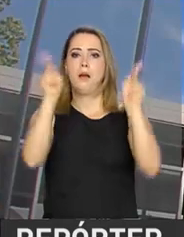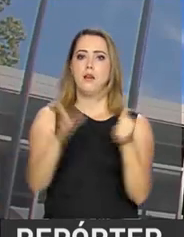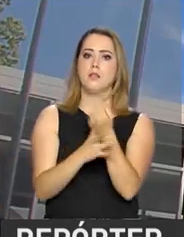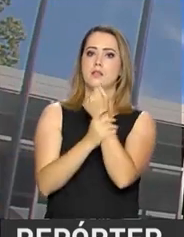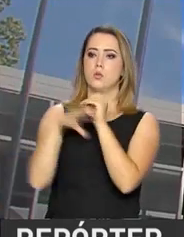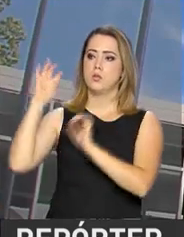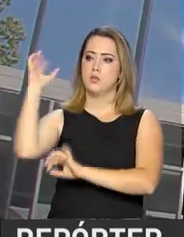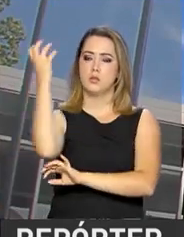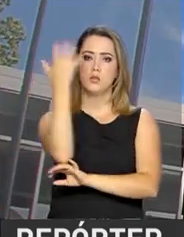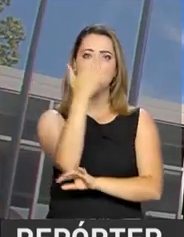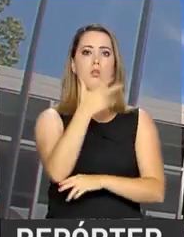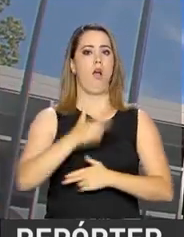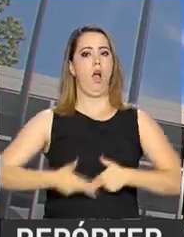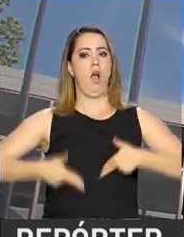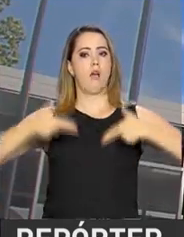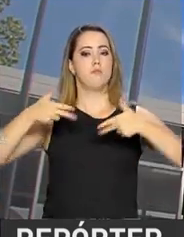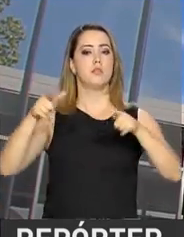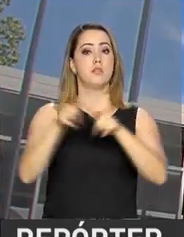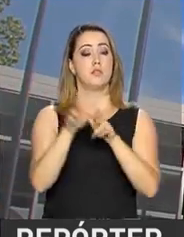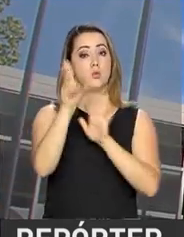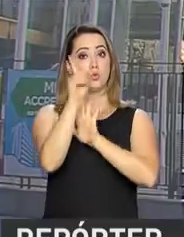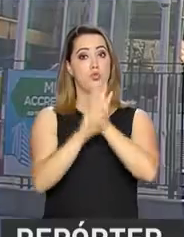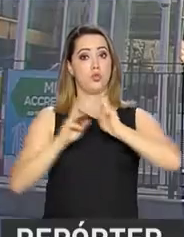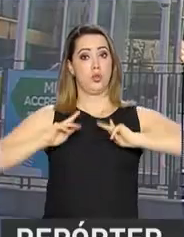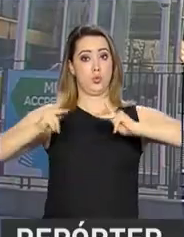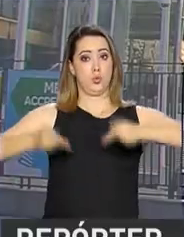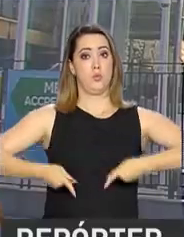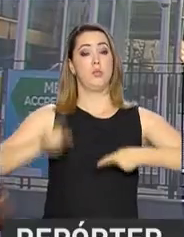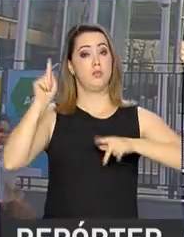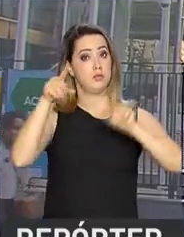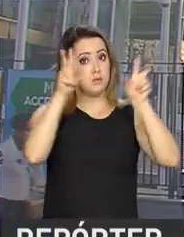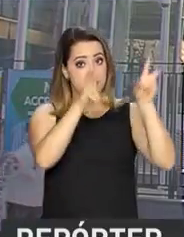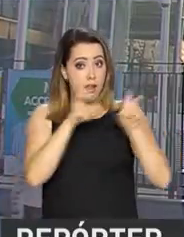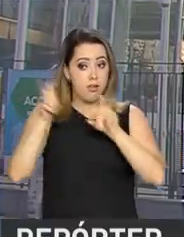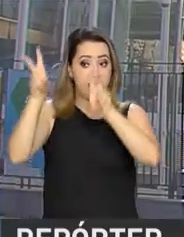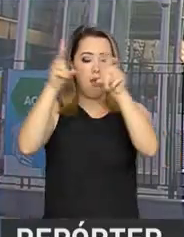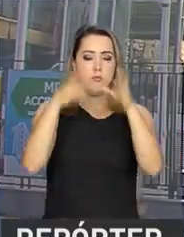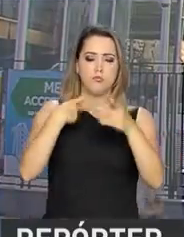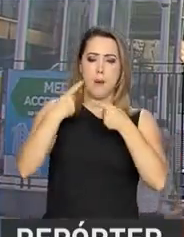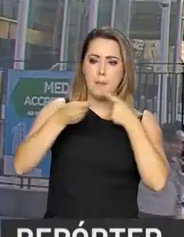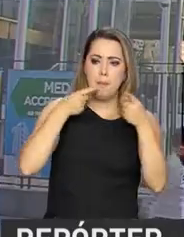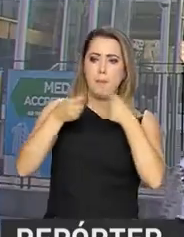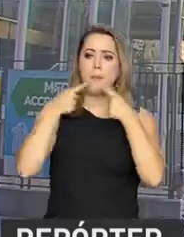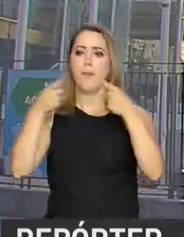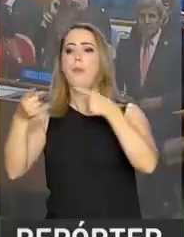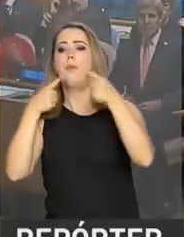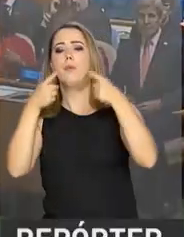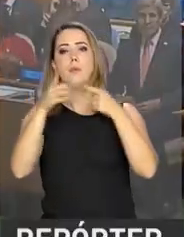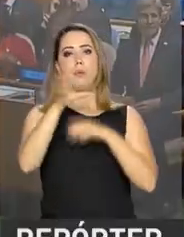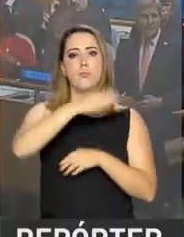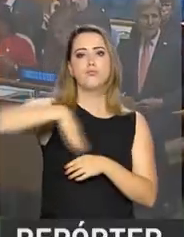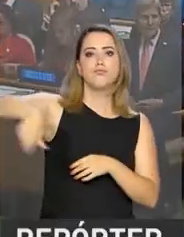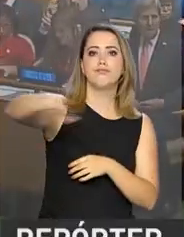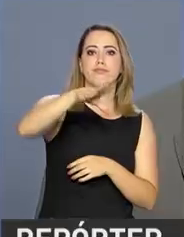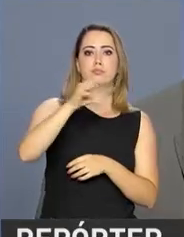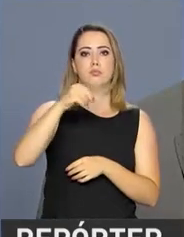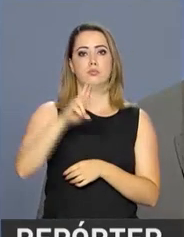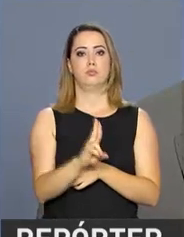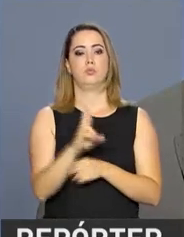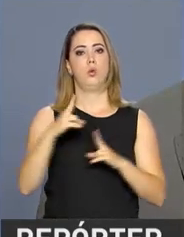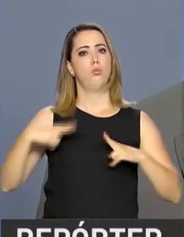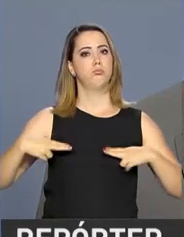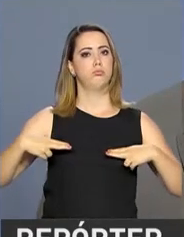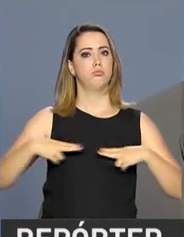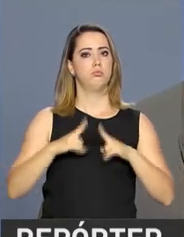meio-ambiente desarmamento e direitos humanos são alguns dos assuntos debatidos na assembléia geral das nações unidas a onu é o